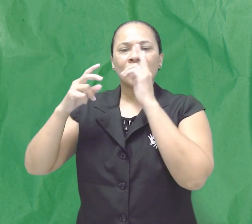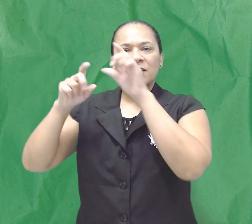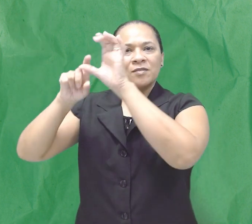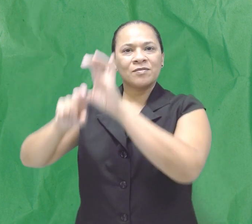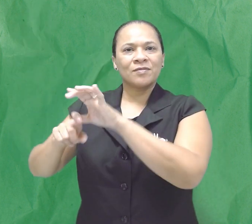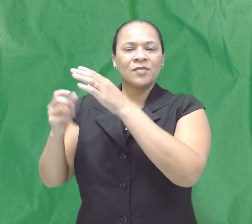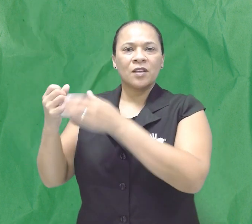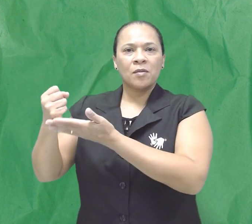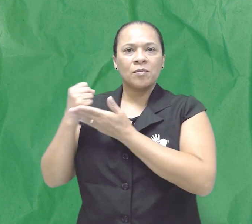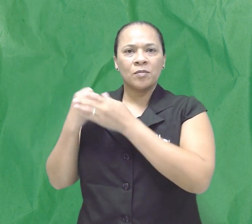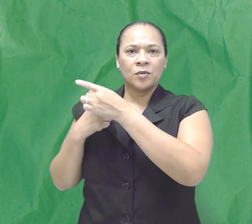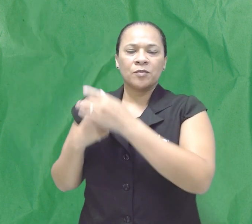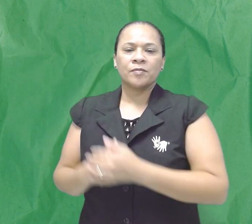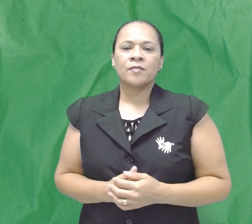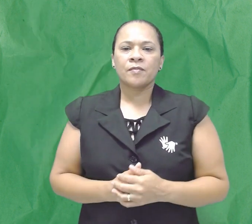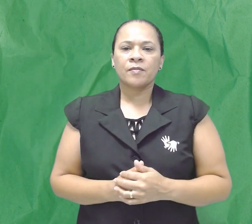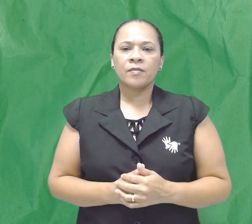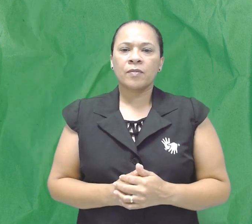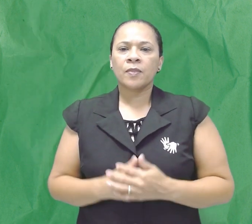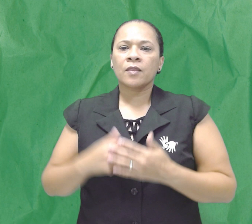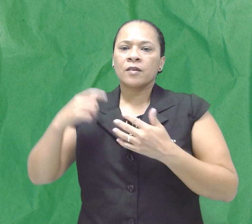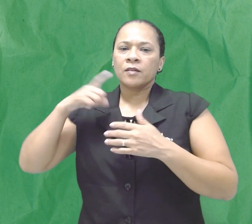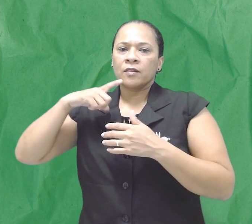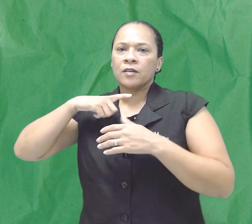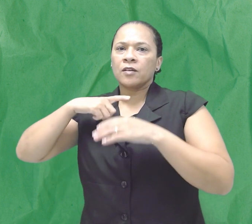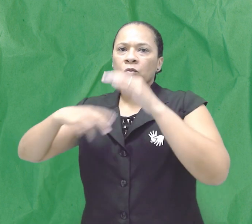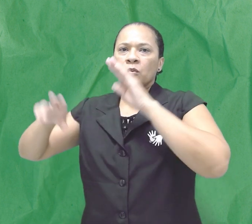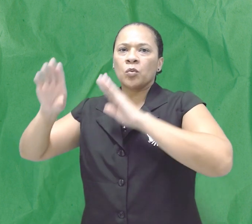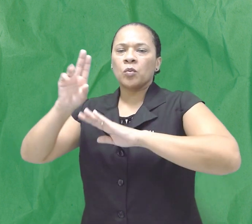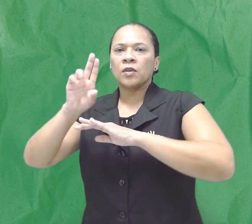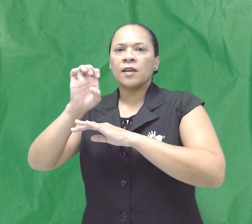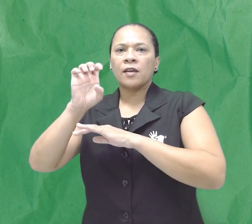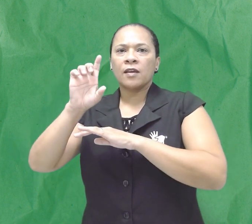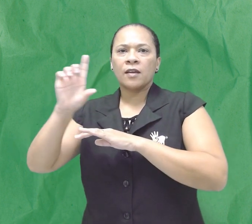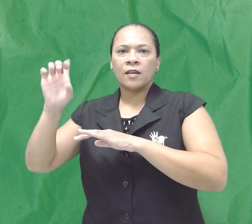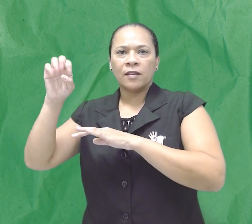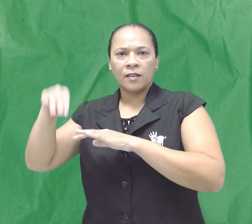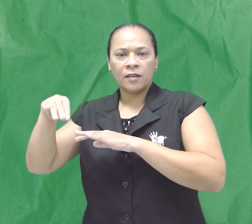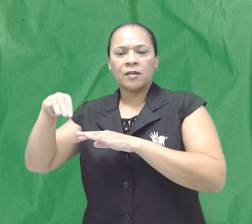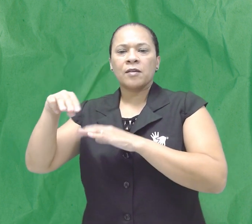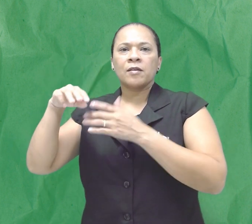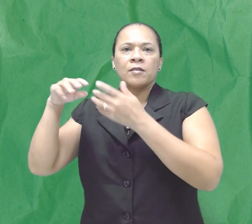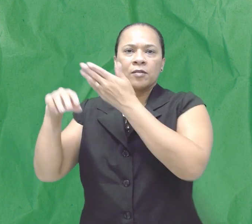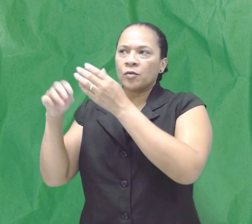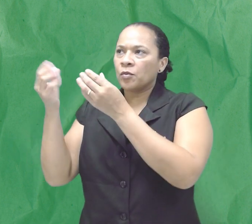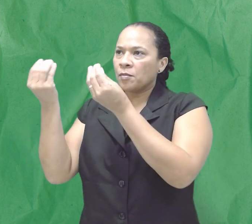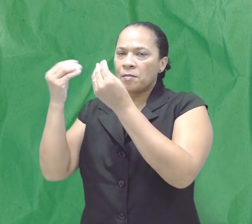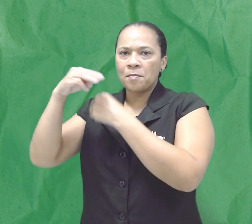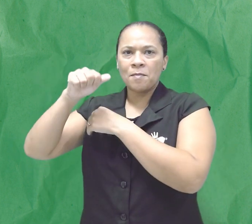normalmente estar o nosso titulado, tá? Além, claro, da adição de um indicador ácido-base. Bom,